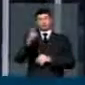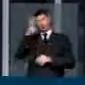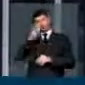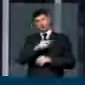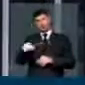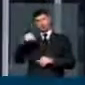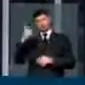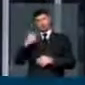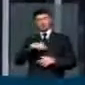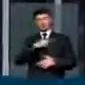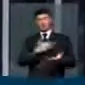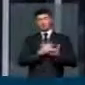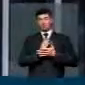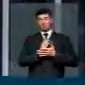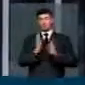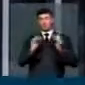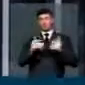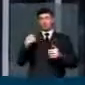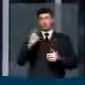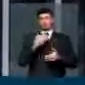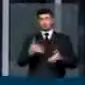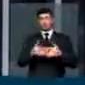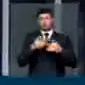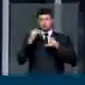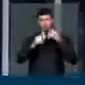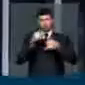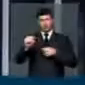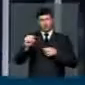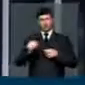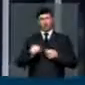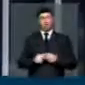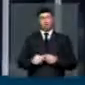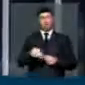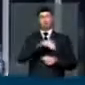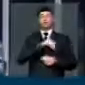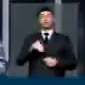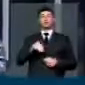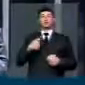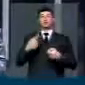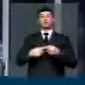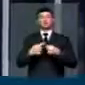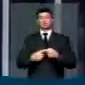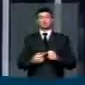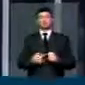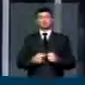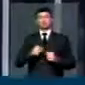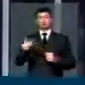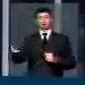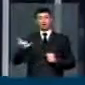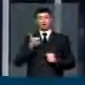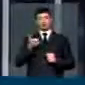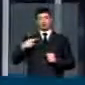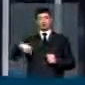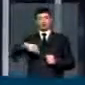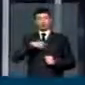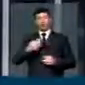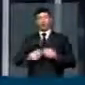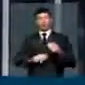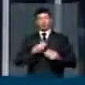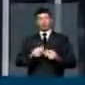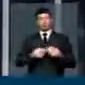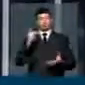nós vamos aprovar na nossa comissão pedido de informações para o ministro das cidades, para que ele nos informe como que está a